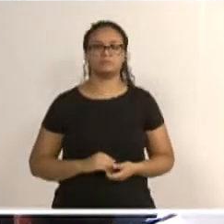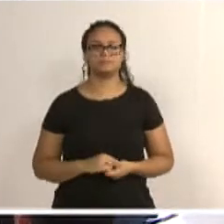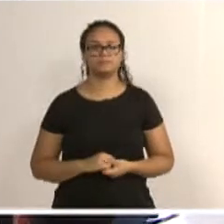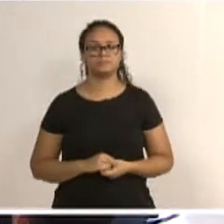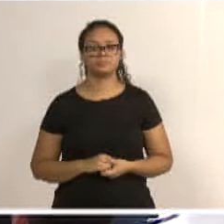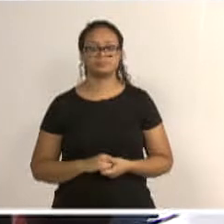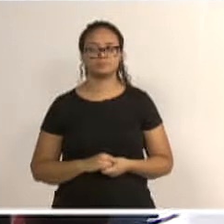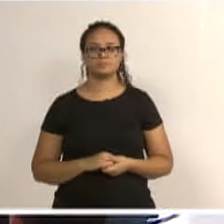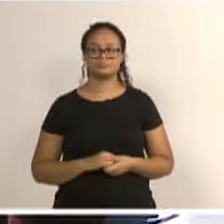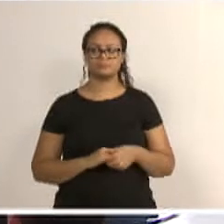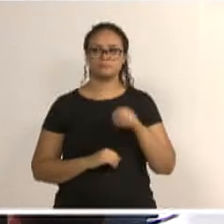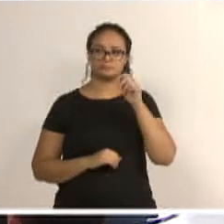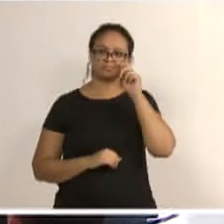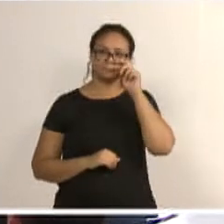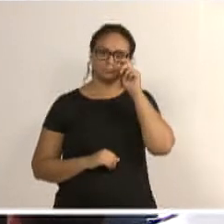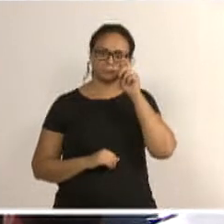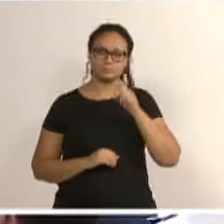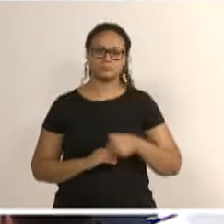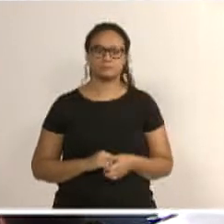Bom,